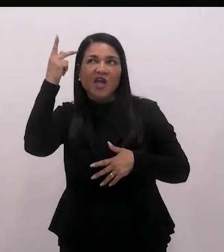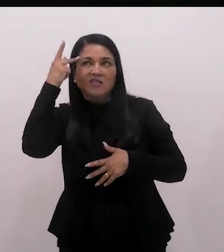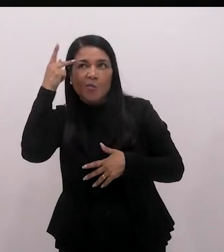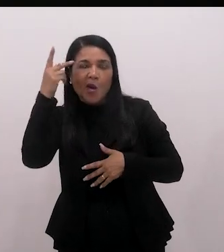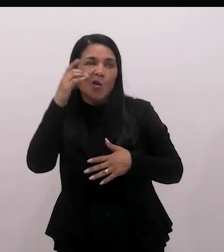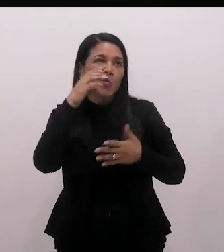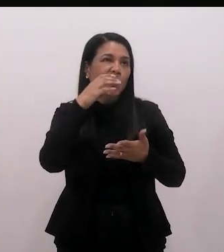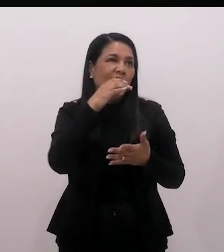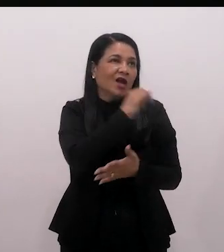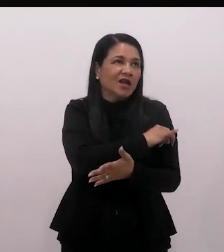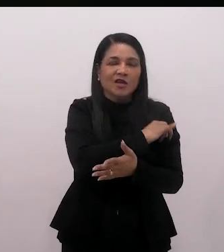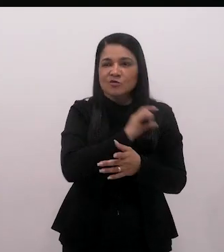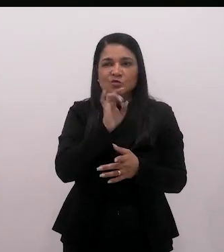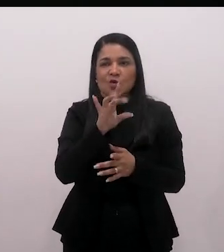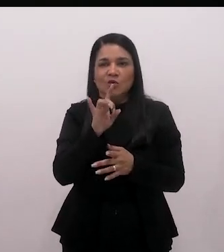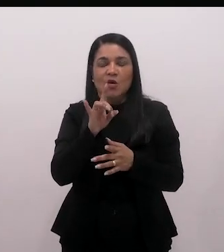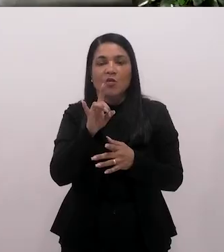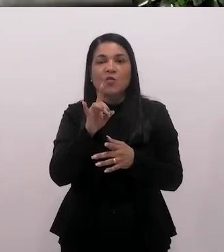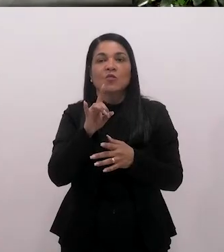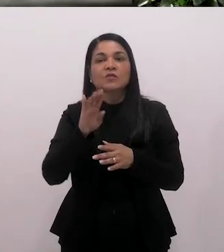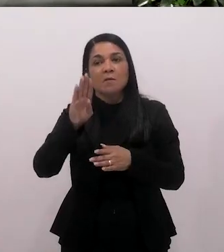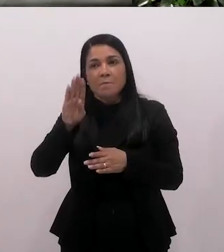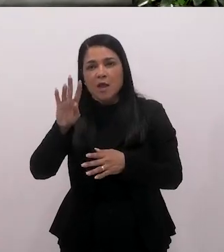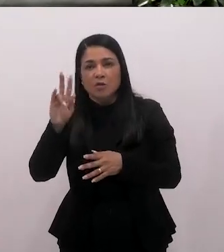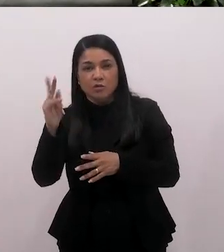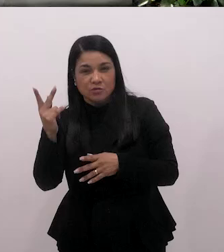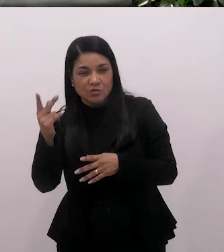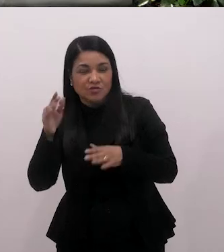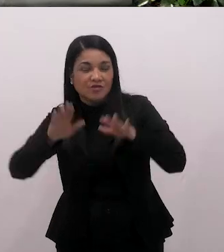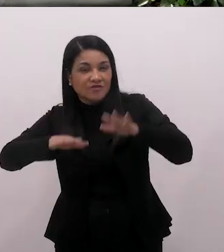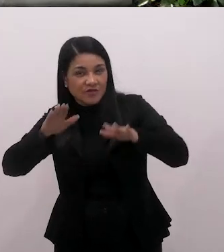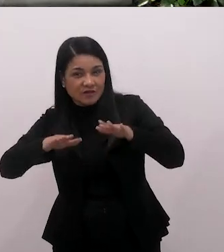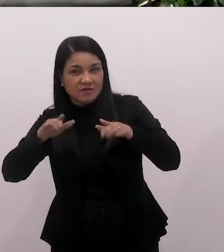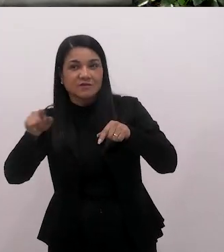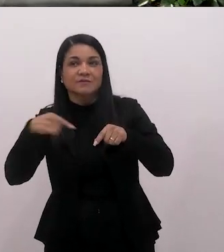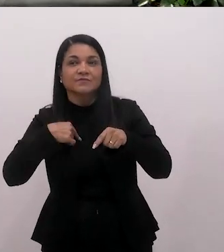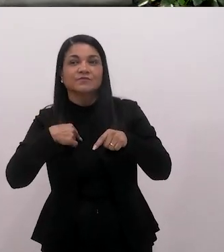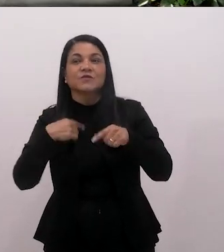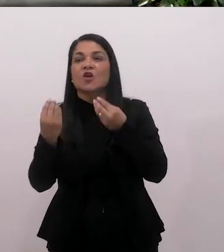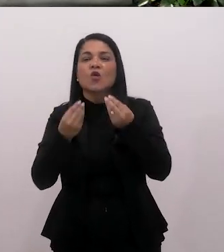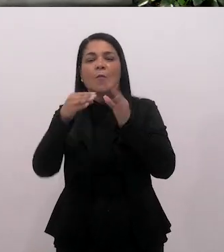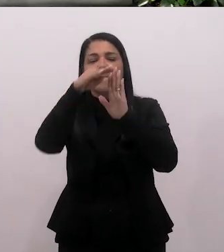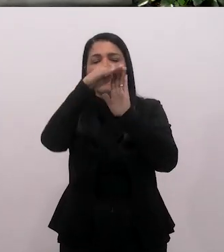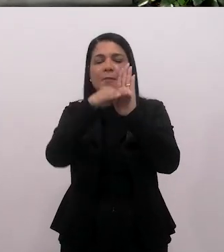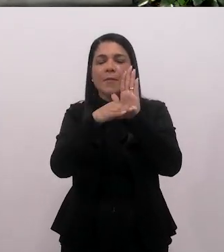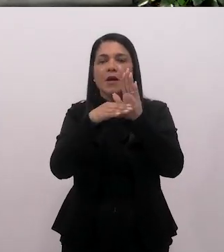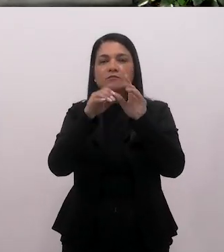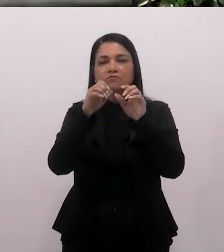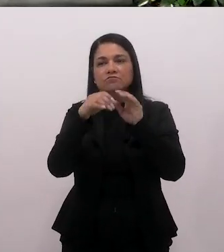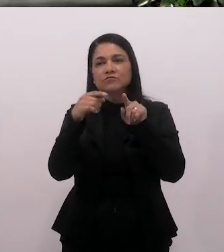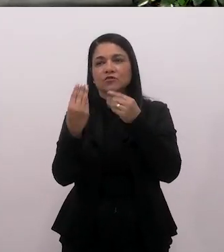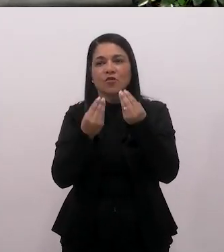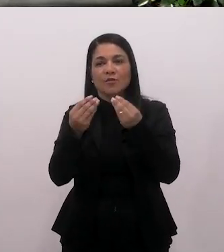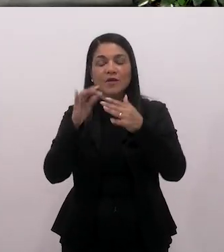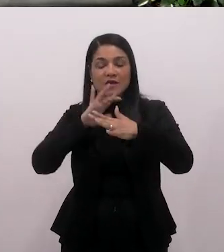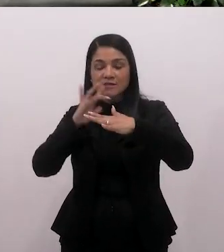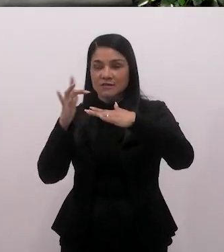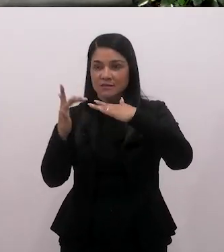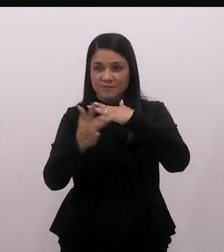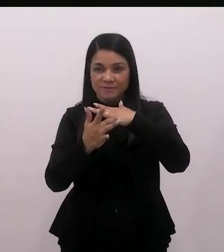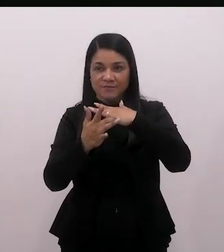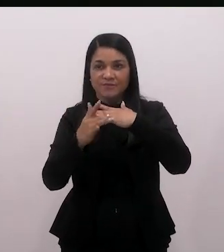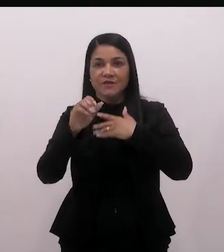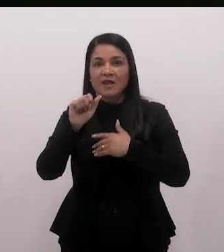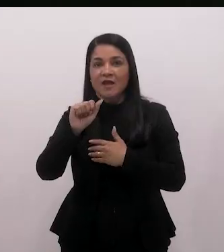né? No máximo chega a Belo Horizonte, né? E como é que a pessoa fica sabendo da programação do festival? Então, vai aqui no nosso site ou nas